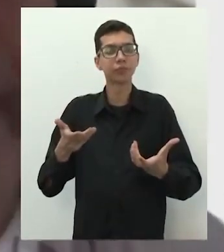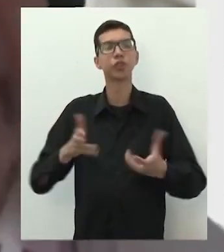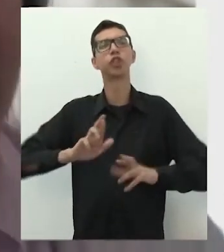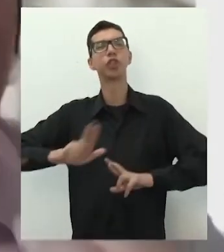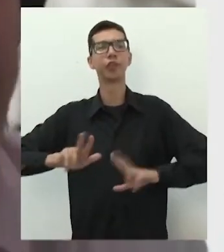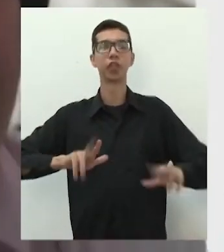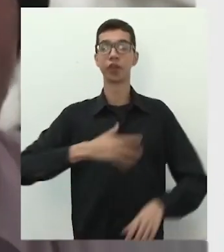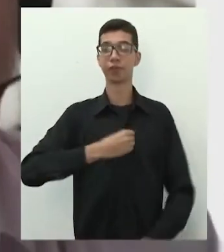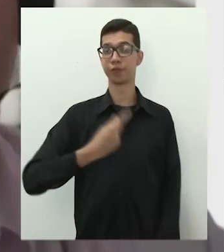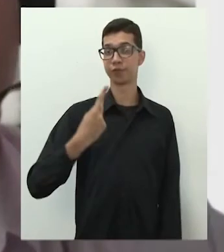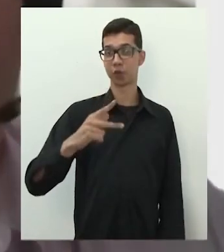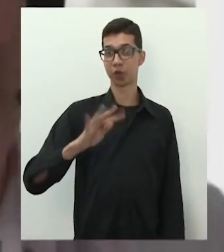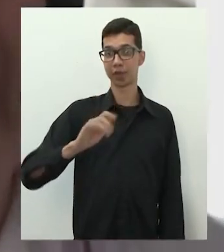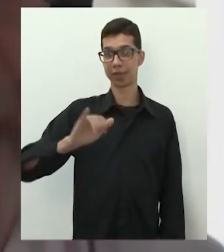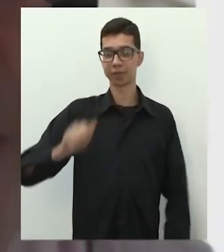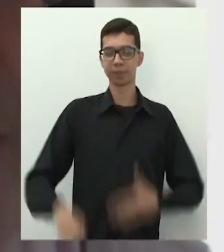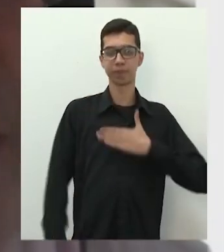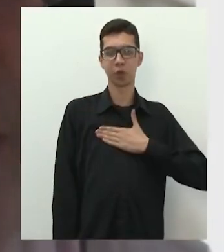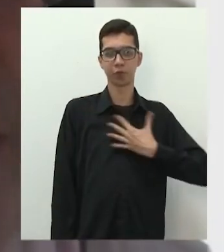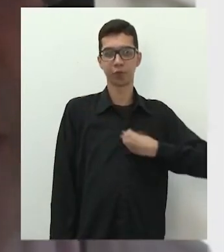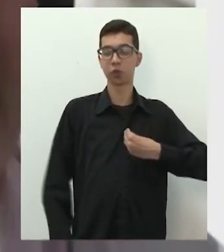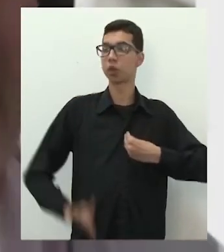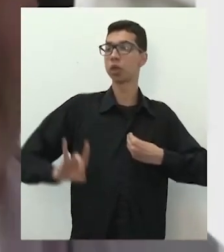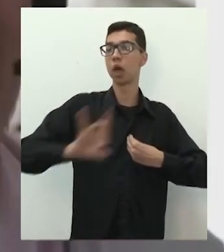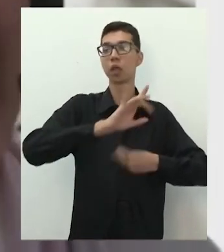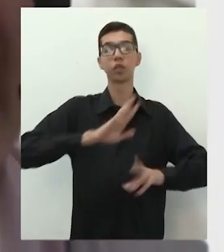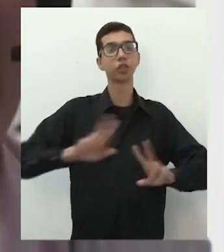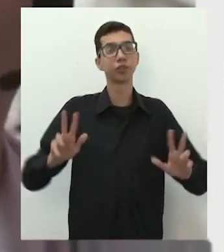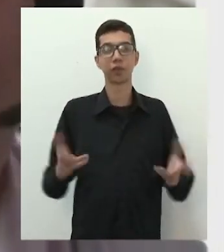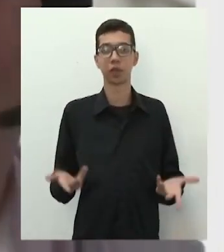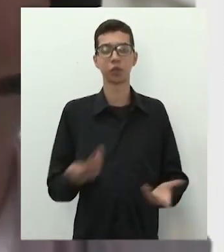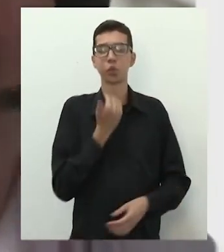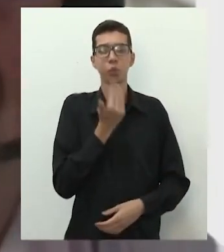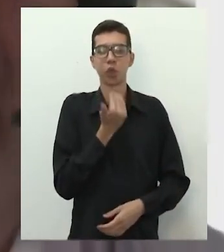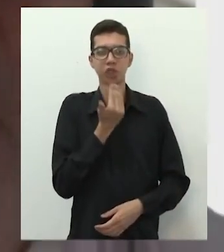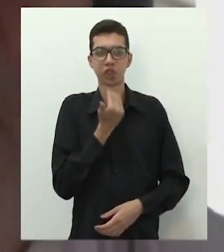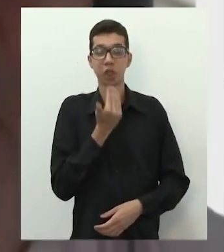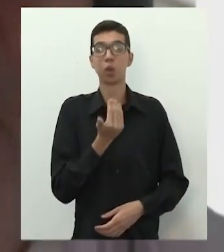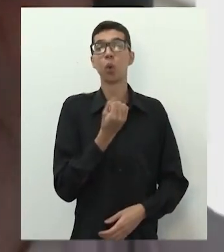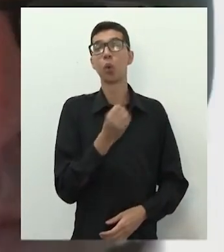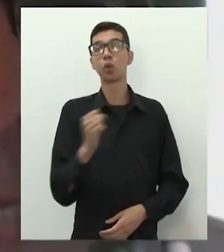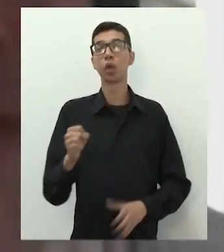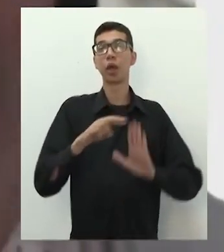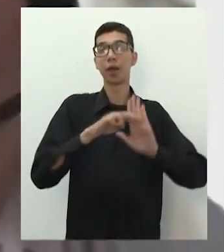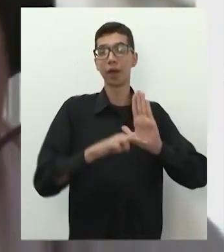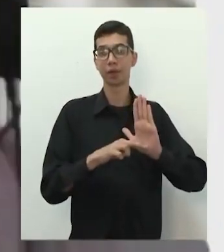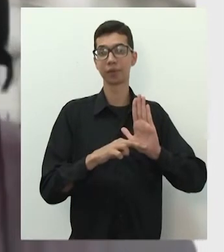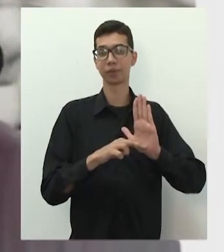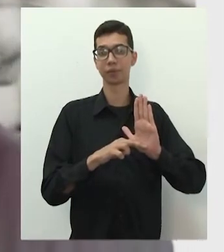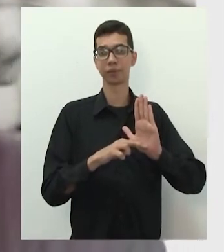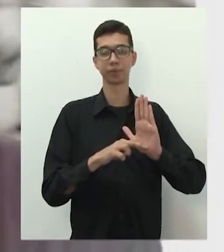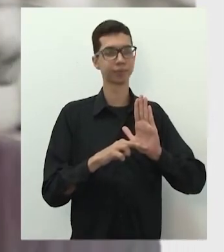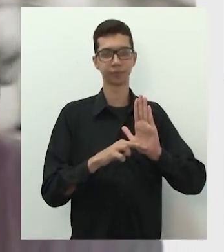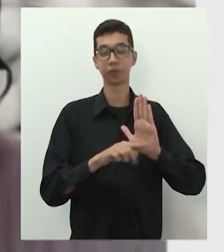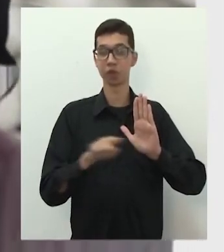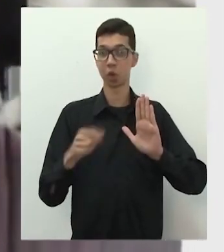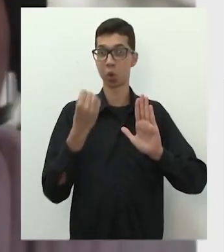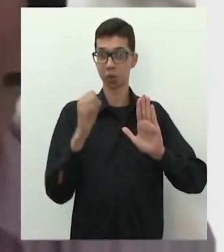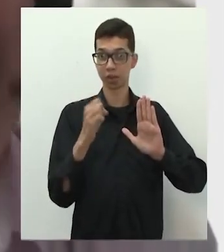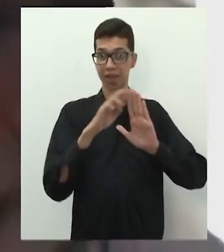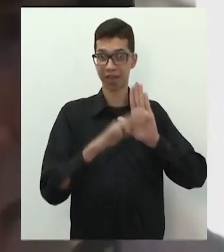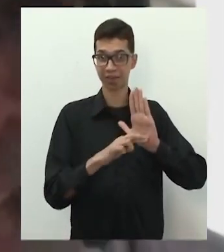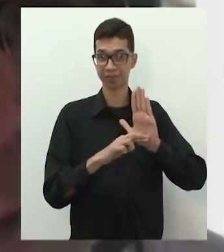lá, tem mãe que chega no consultório e fala assim, Benito, eu defini que café da manhã tem que ser todo mundo junto. Transar na minha cama eu não admito. Não vai nunca trazer